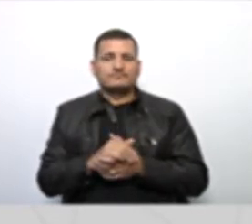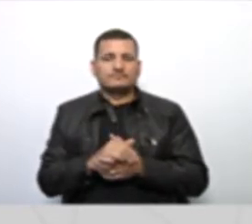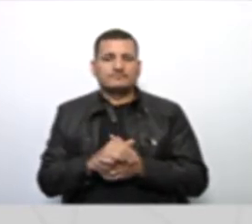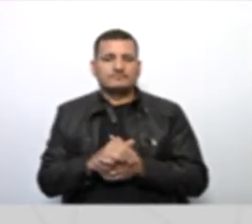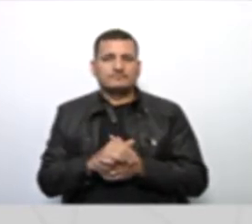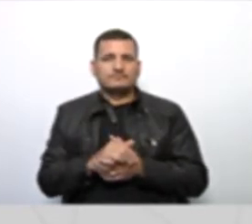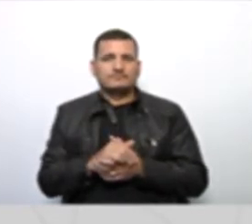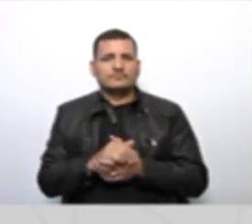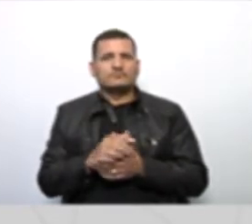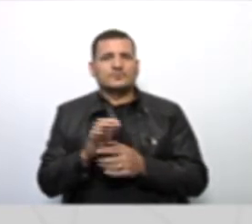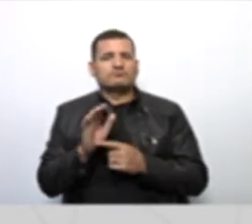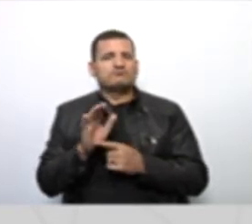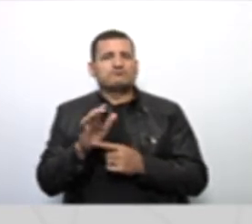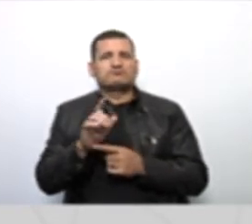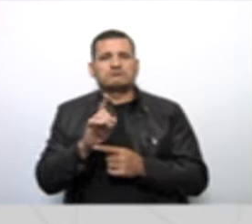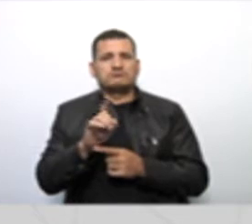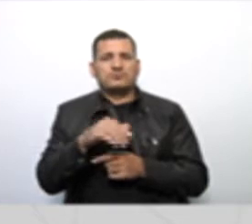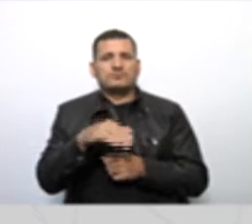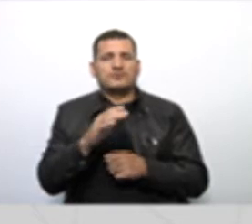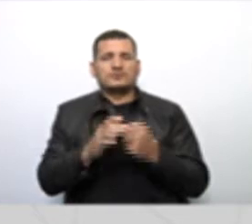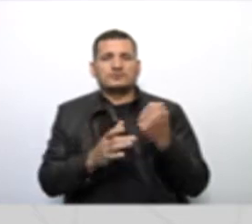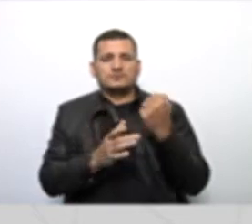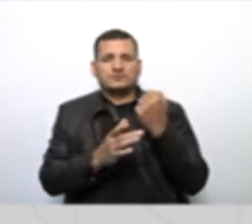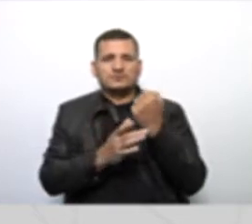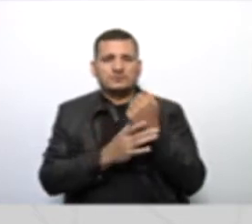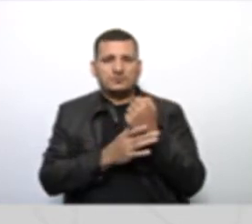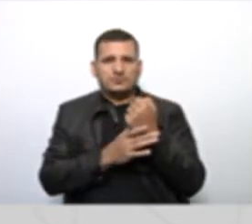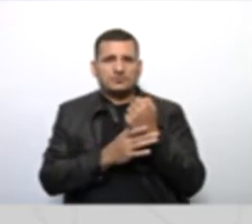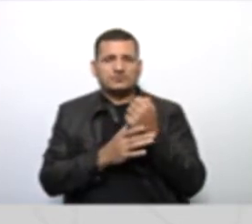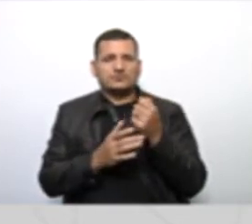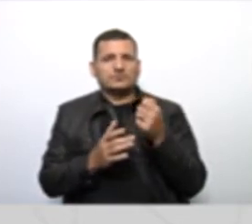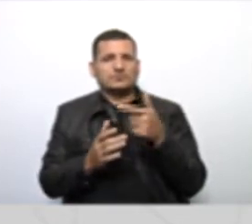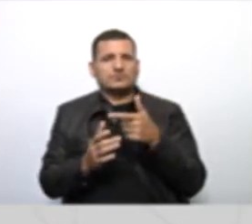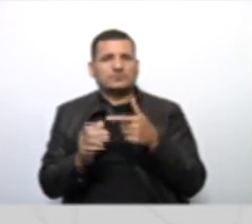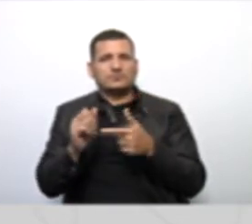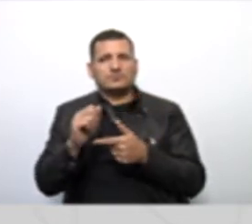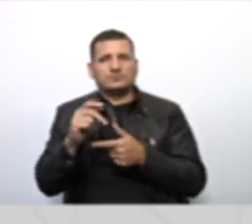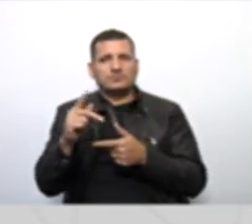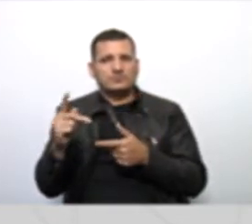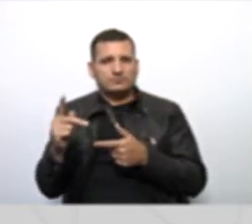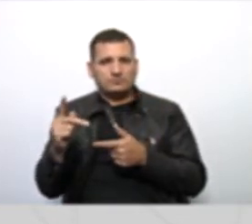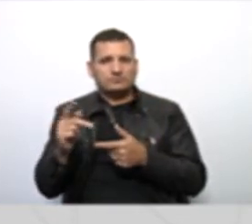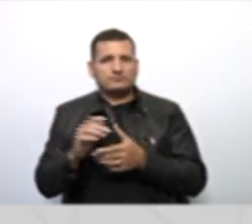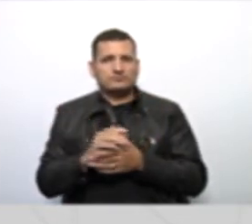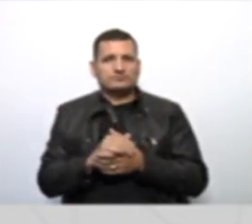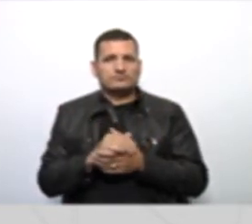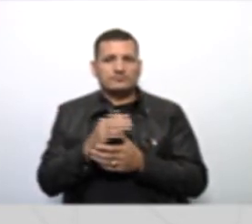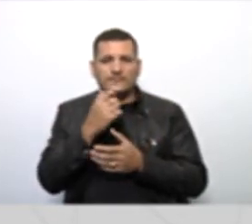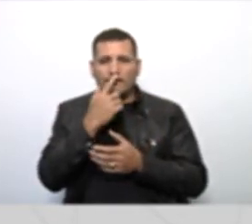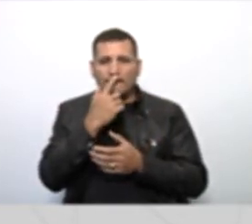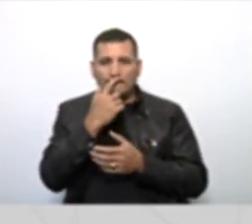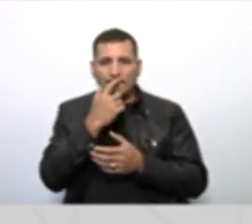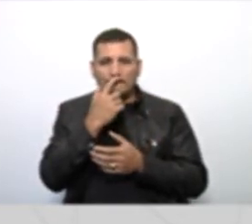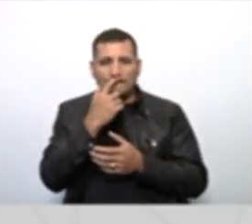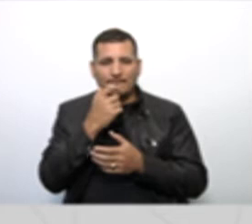Não apresentam mais segurança que outros tipos de aplicativos que deixam seu dispositivo comprometidos.